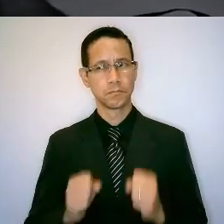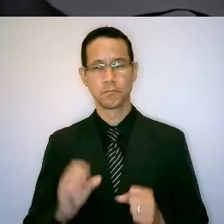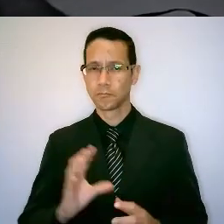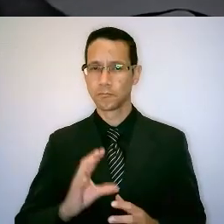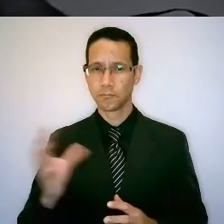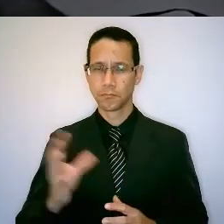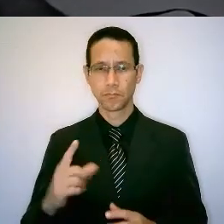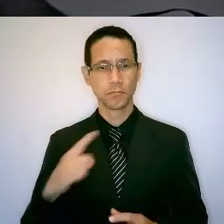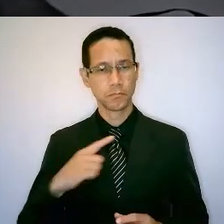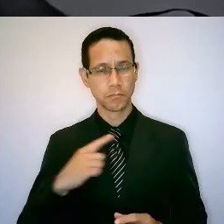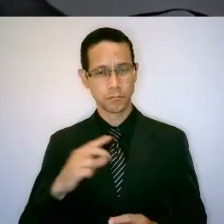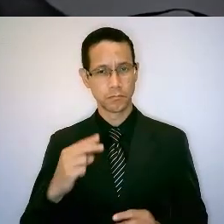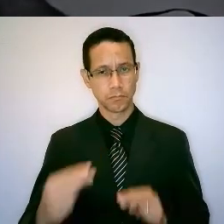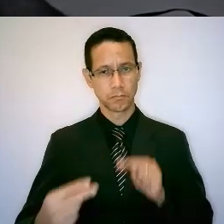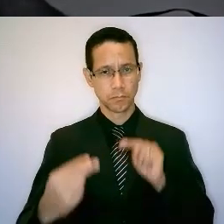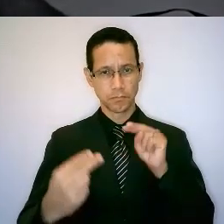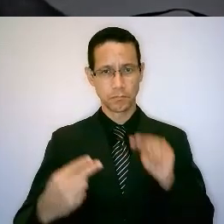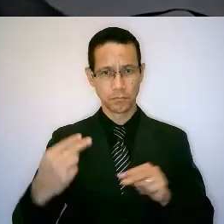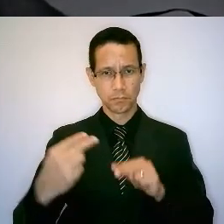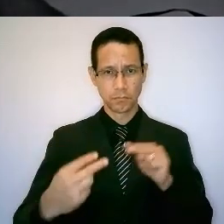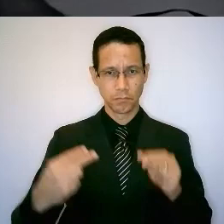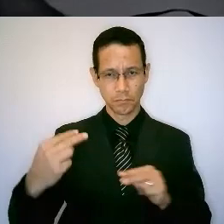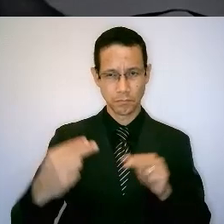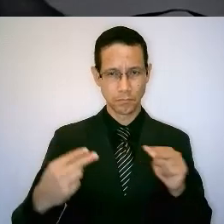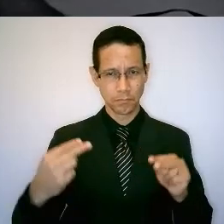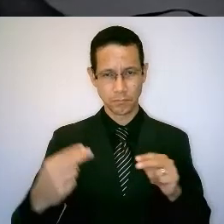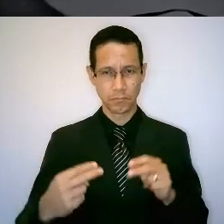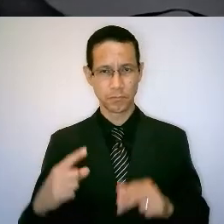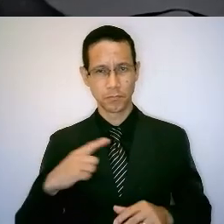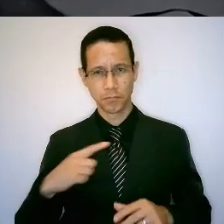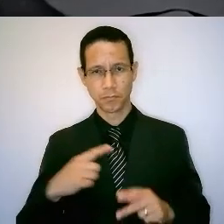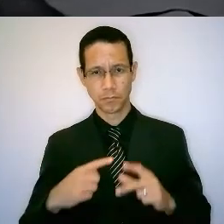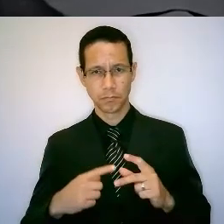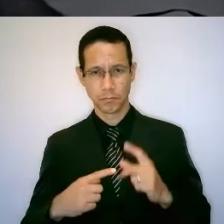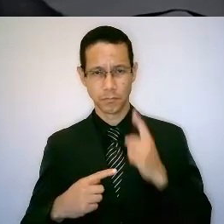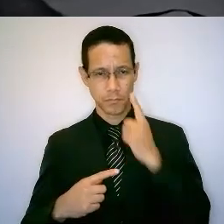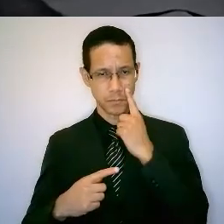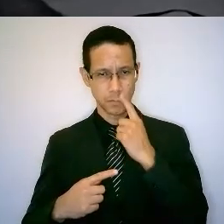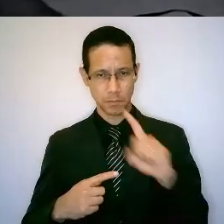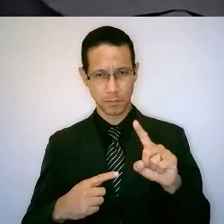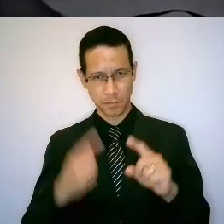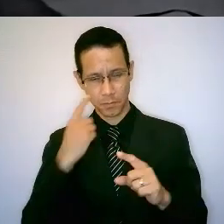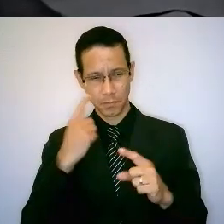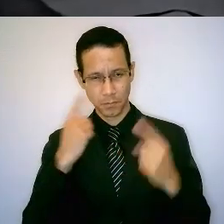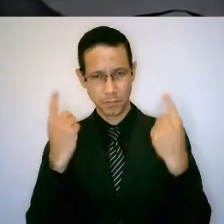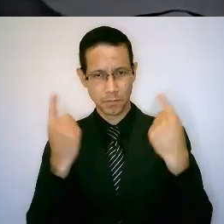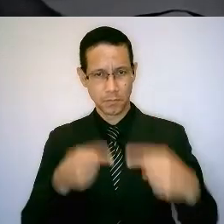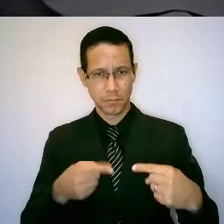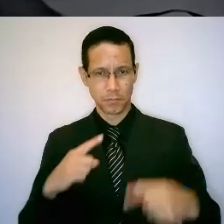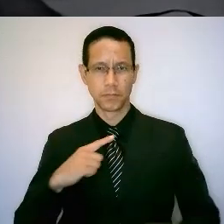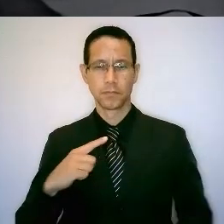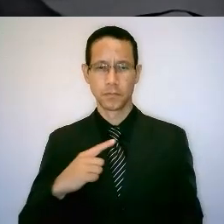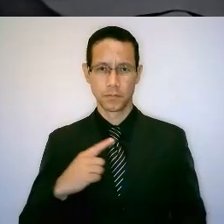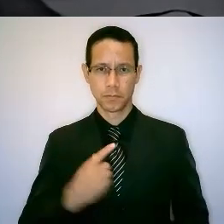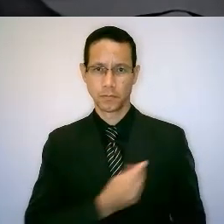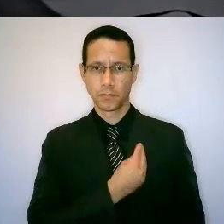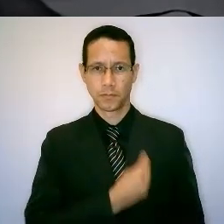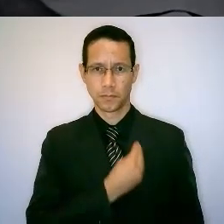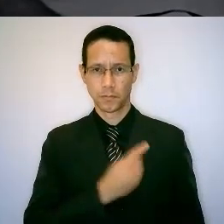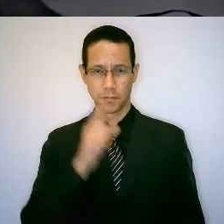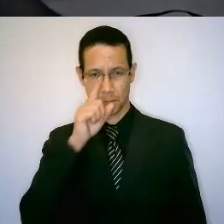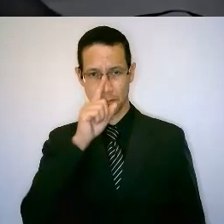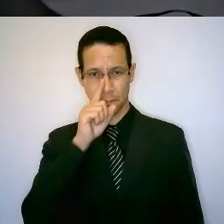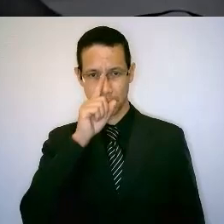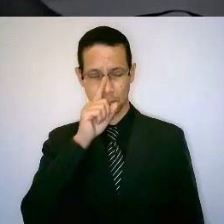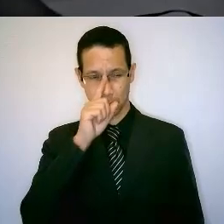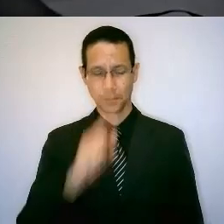estaria de certo modo ameaçando ali a sua vida e aí